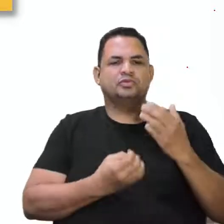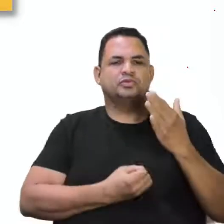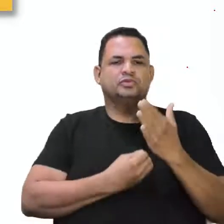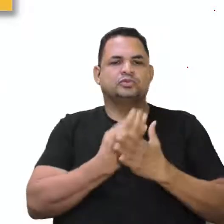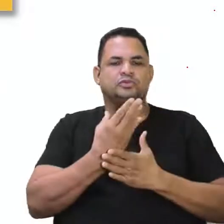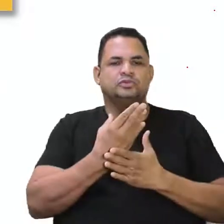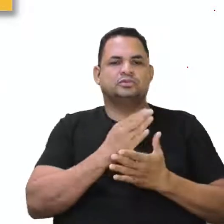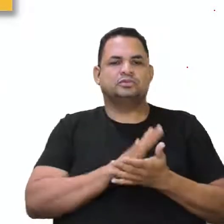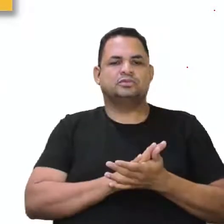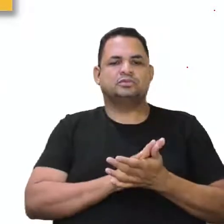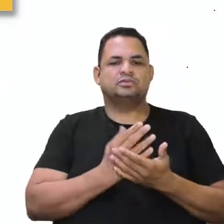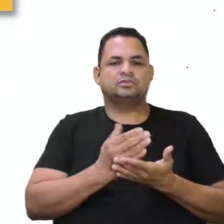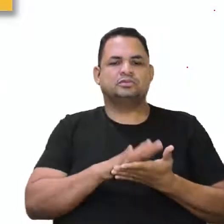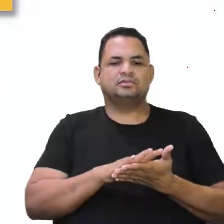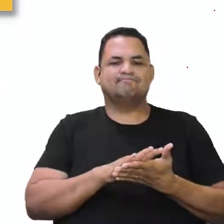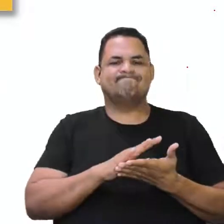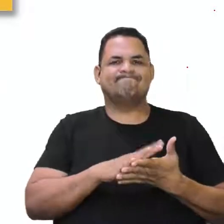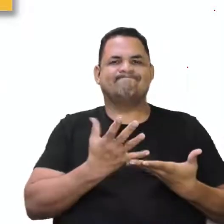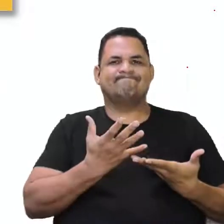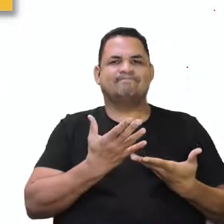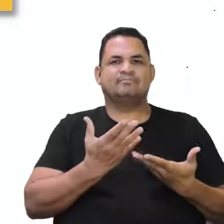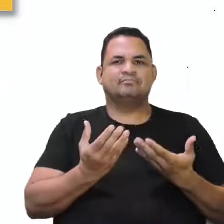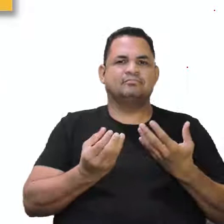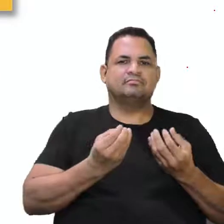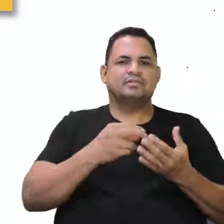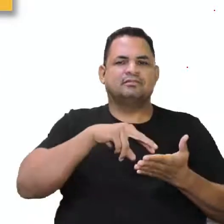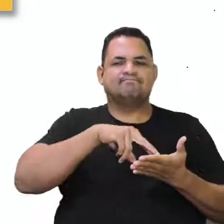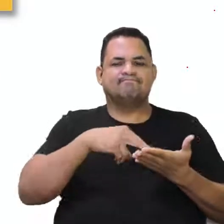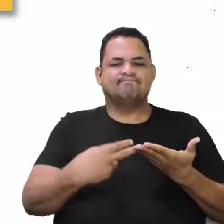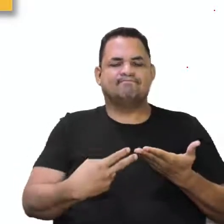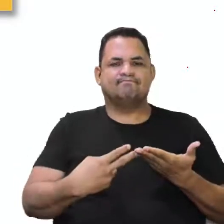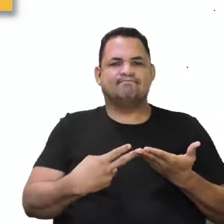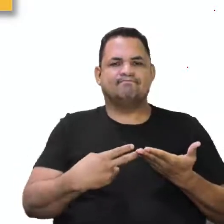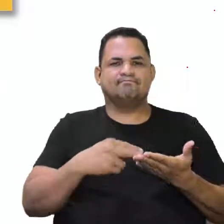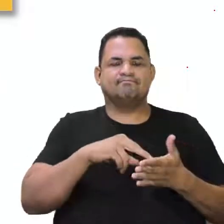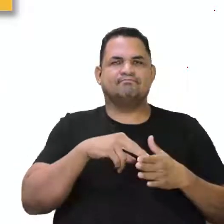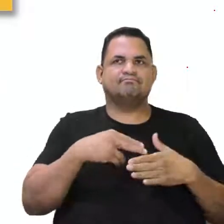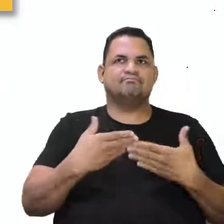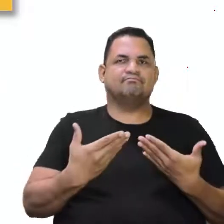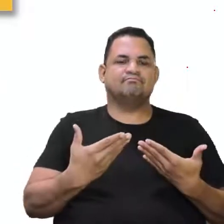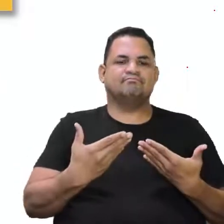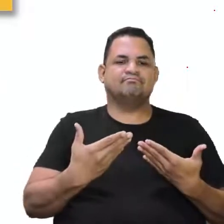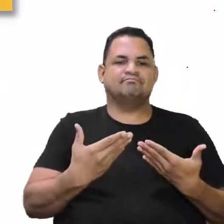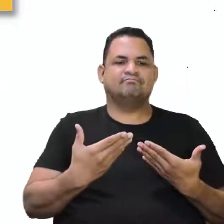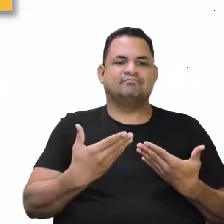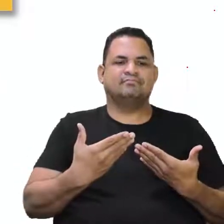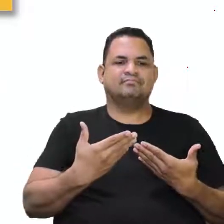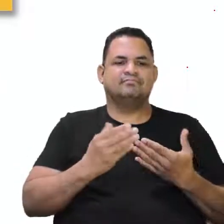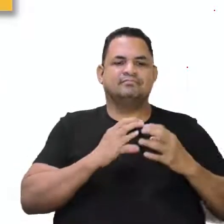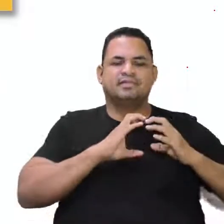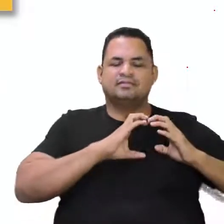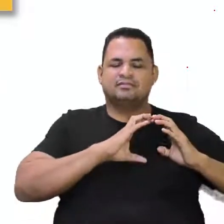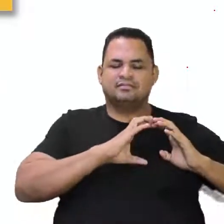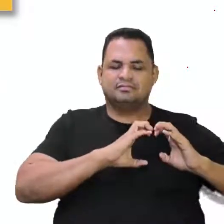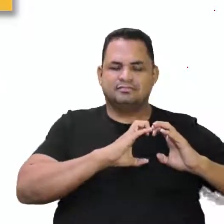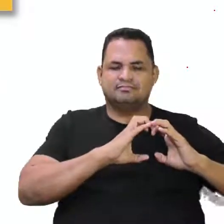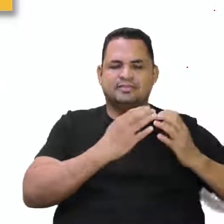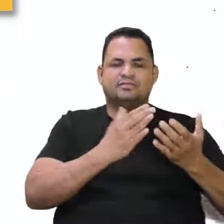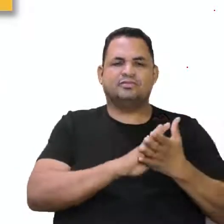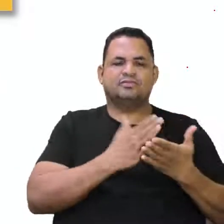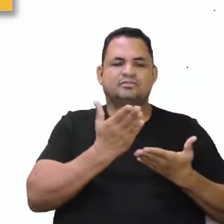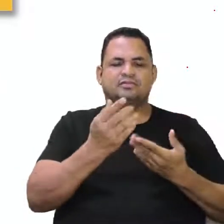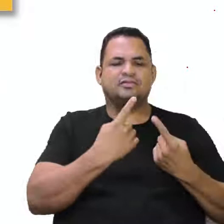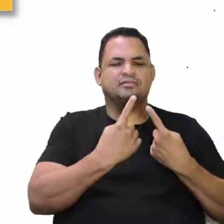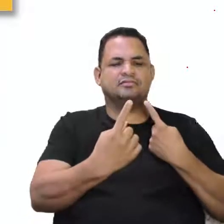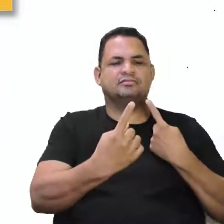to fall, que é cair, cair. E aí quando você cai de amores por alguém, você